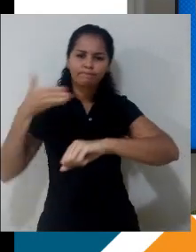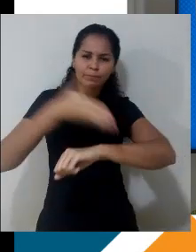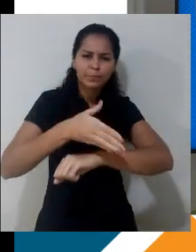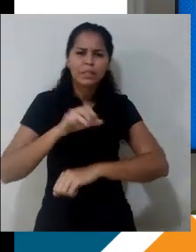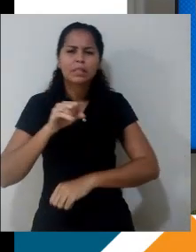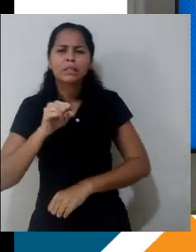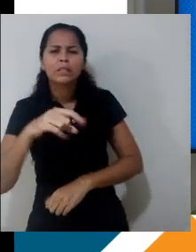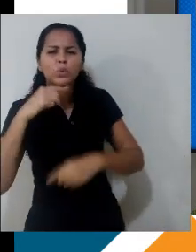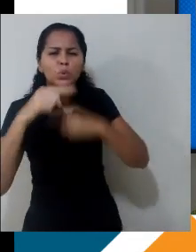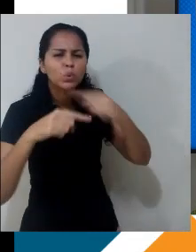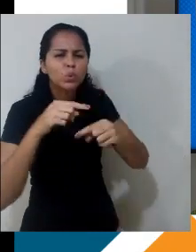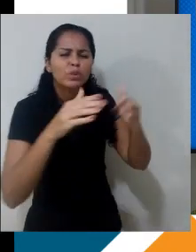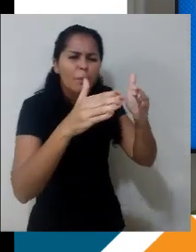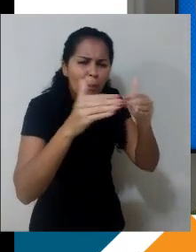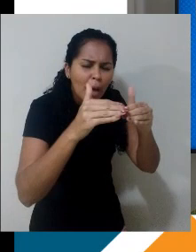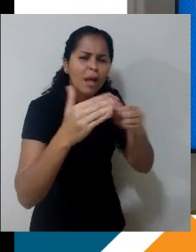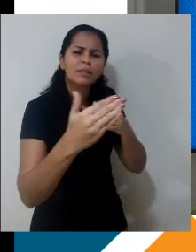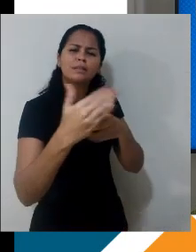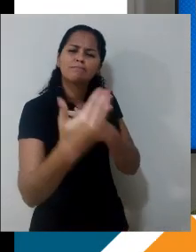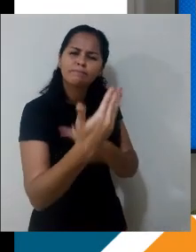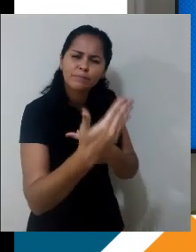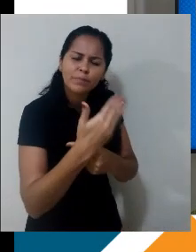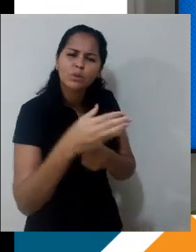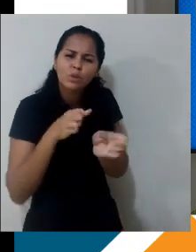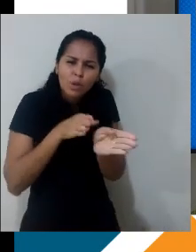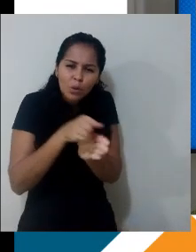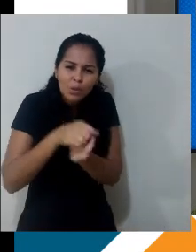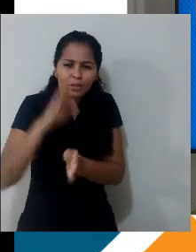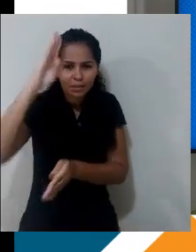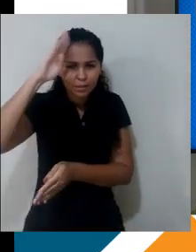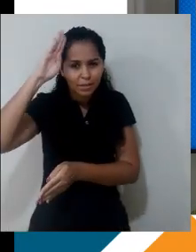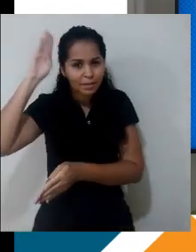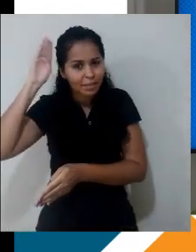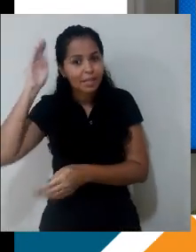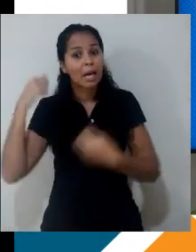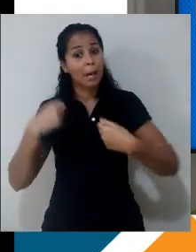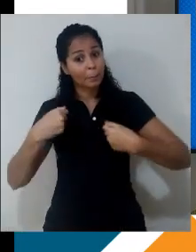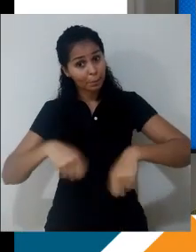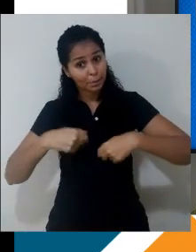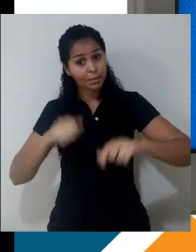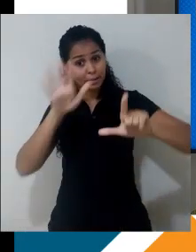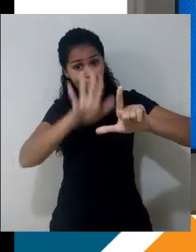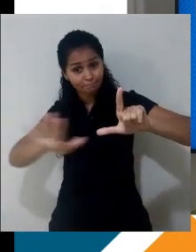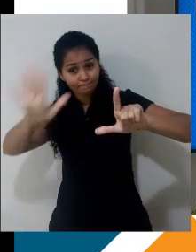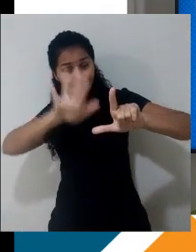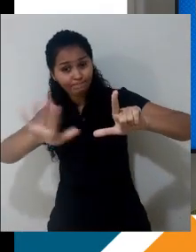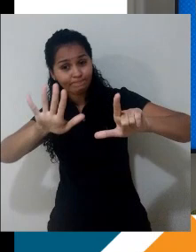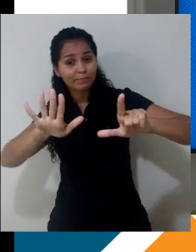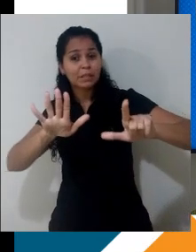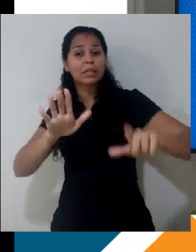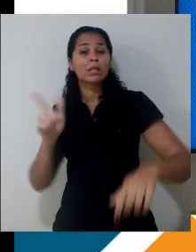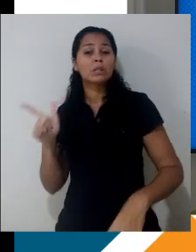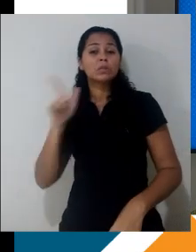peçam, ajuda para o orientador ou orientadora acadêmica de vocês, mas não deixem de acessar o CIS-PVS para vocês terem acesso a tudo isso que a gente acabou de